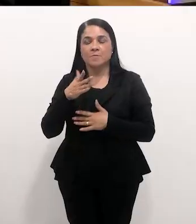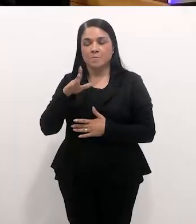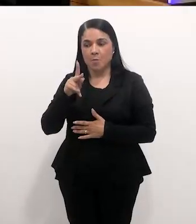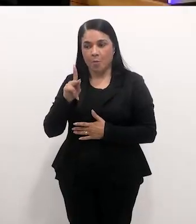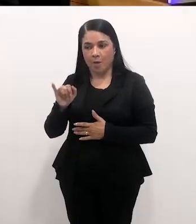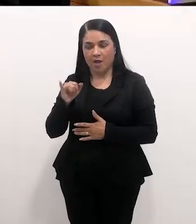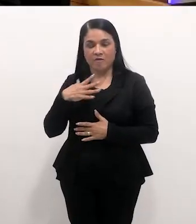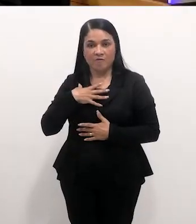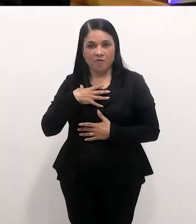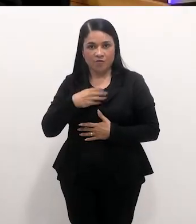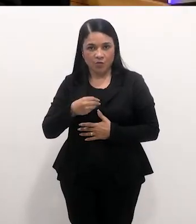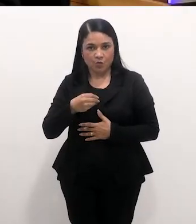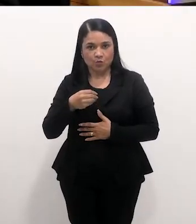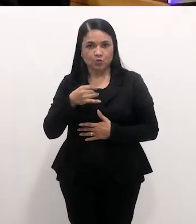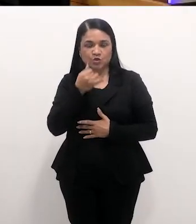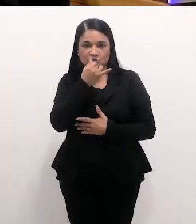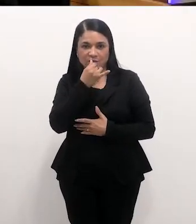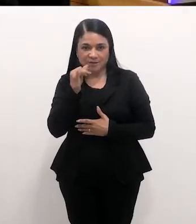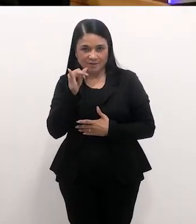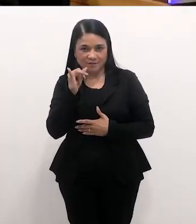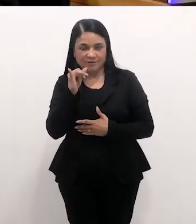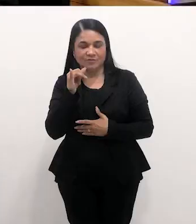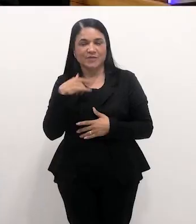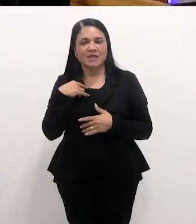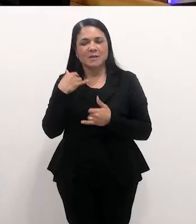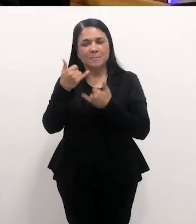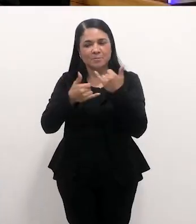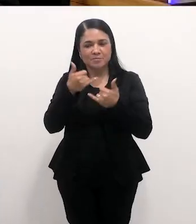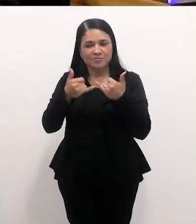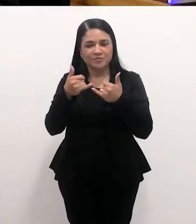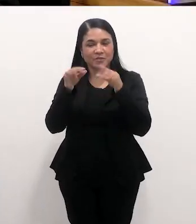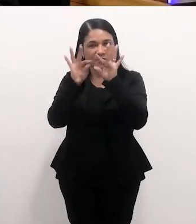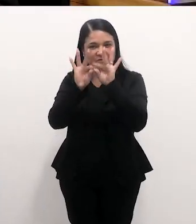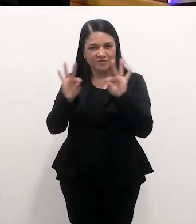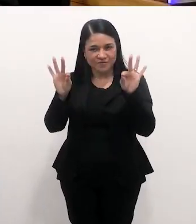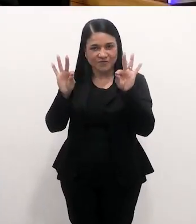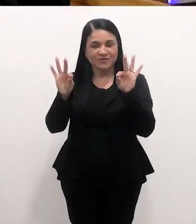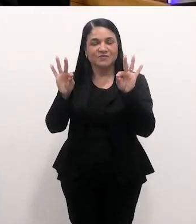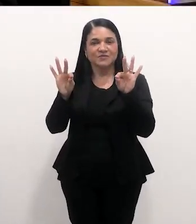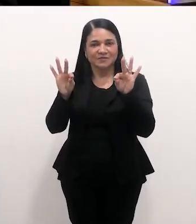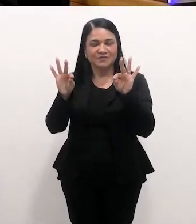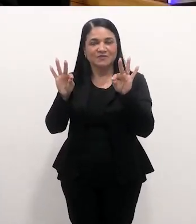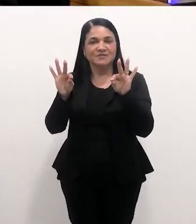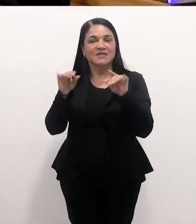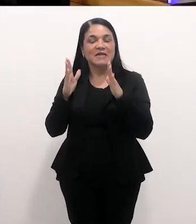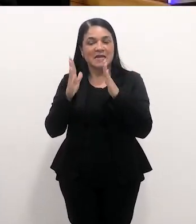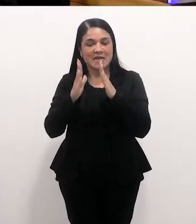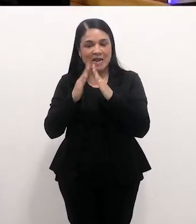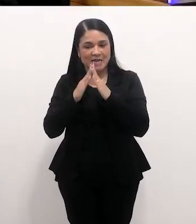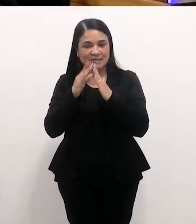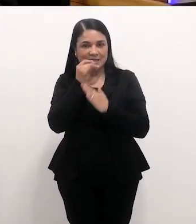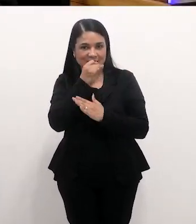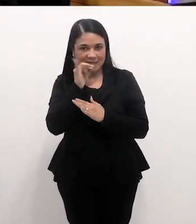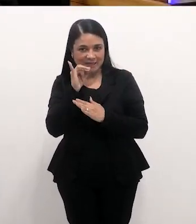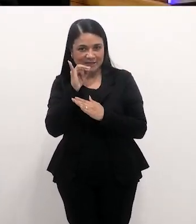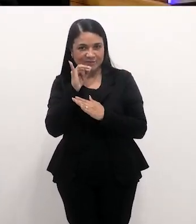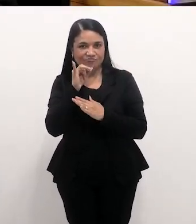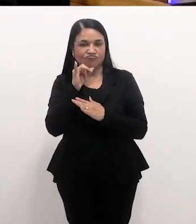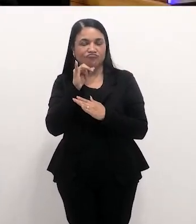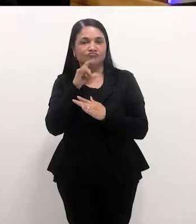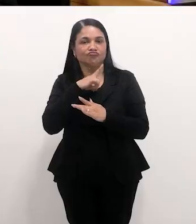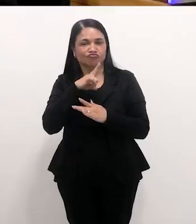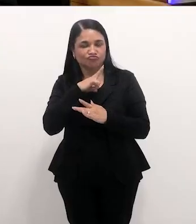meu pai era filho de italianos e ele falava uma brincadeira em italiano, falava em Vêneto. E dizia o seguinte, que na casa de um italiano digno,